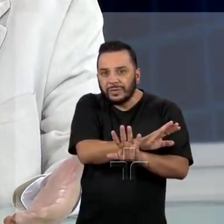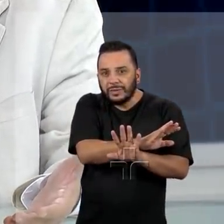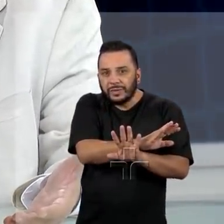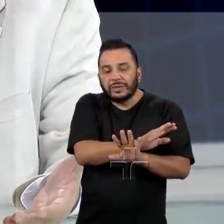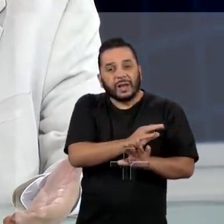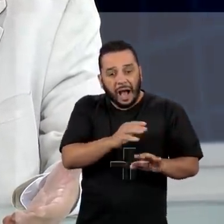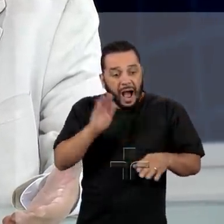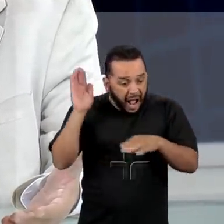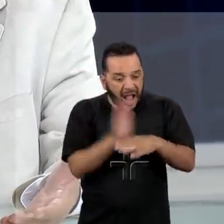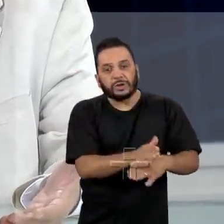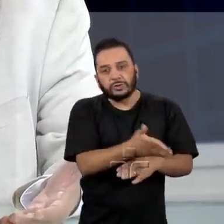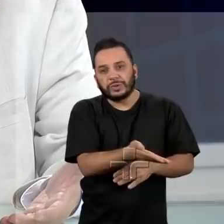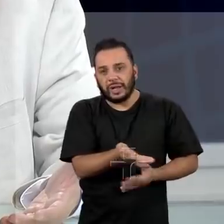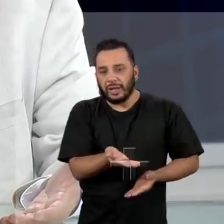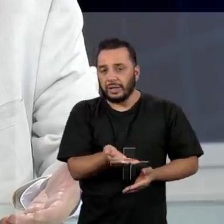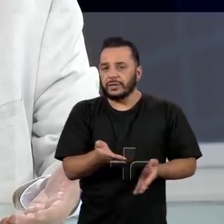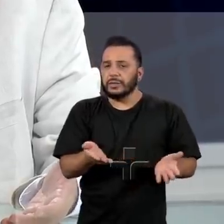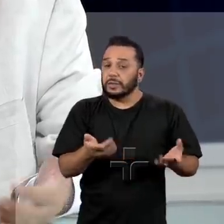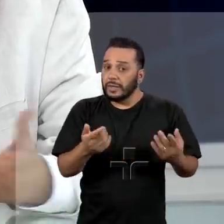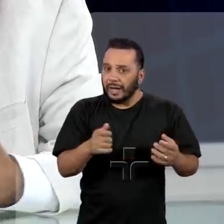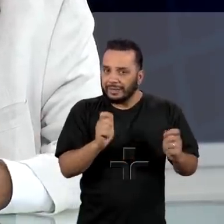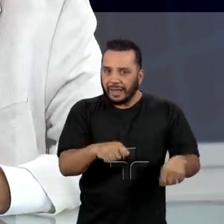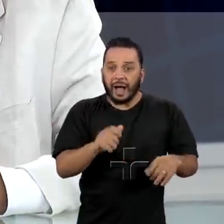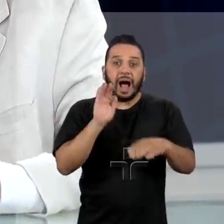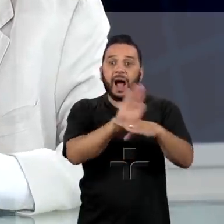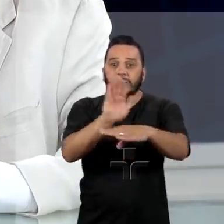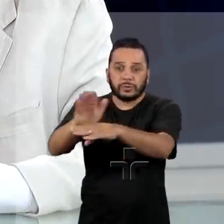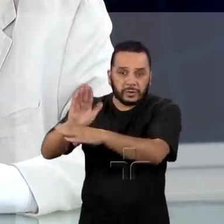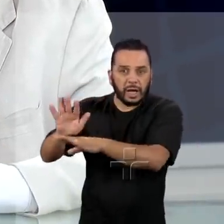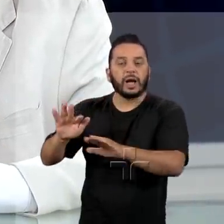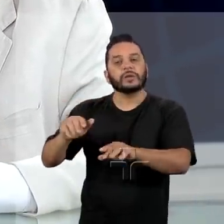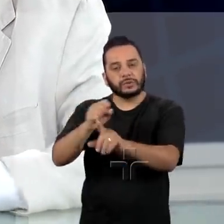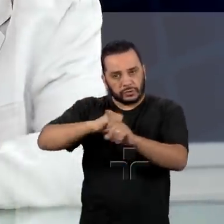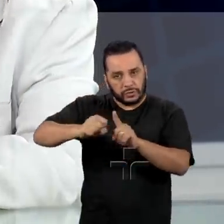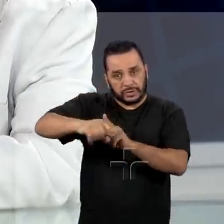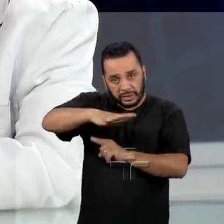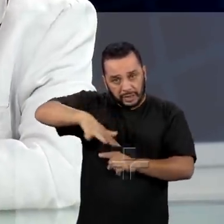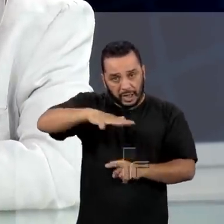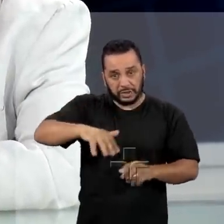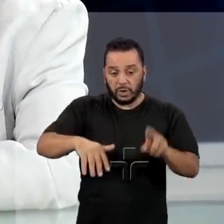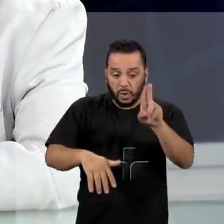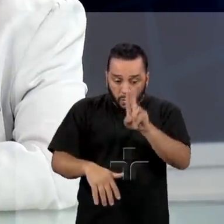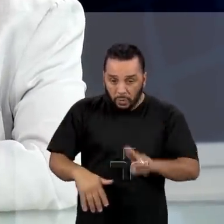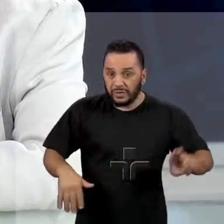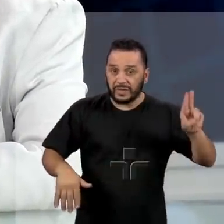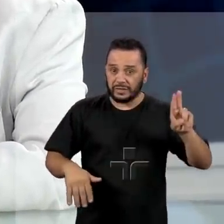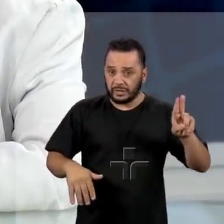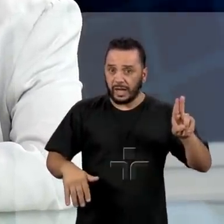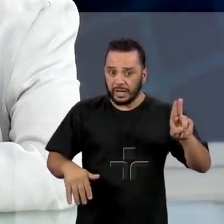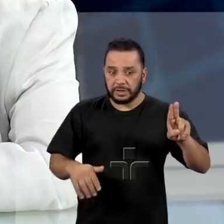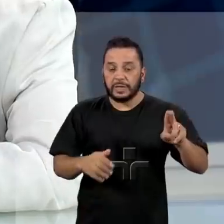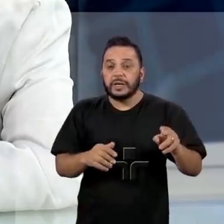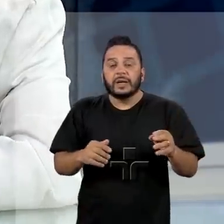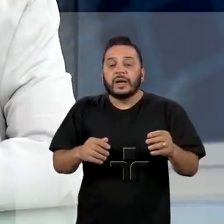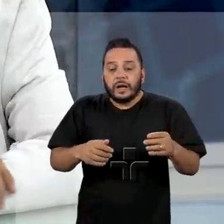retorno para a sociedade. Eu acho que se a universidade conseguir se aproximar do mercado, também é